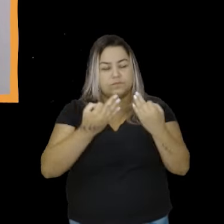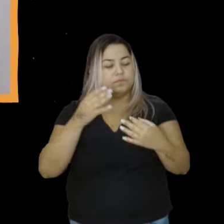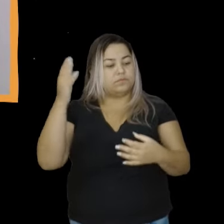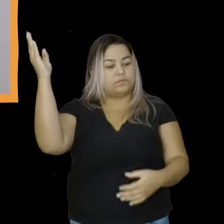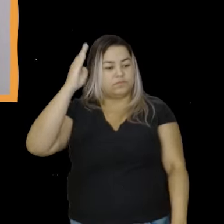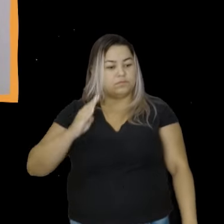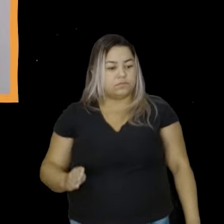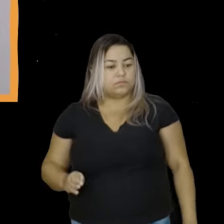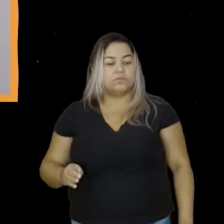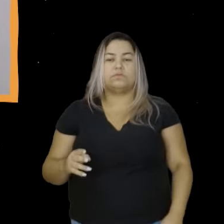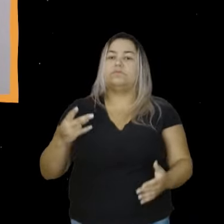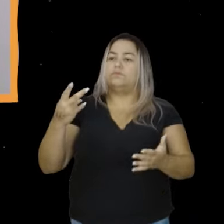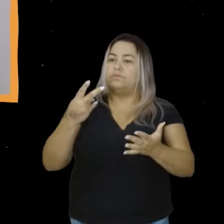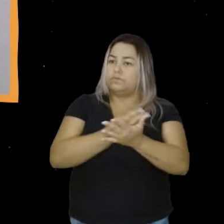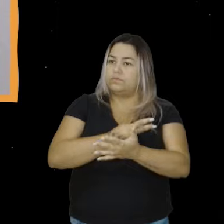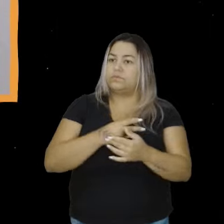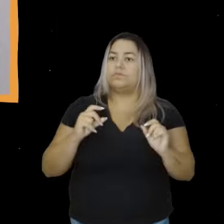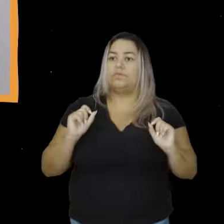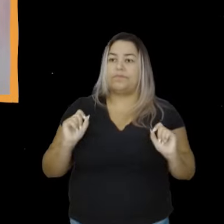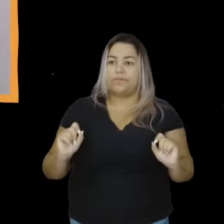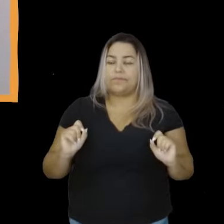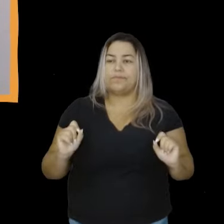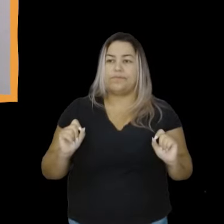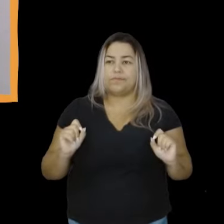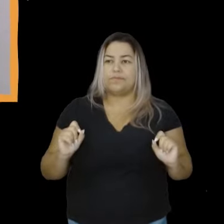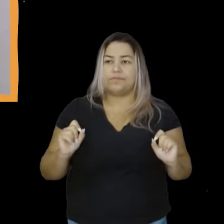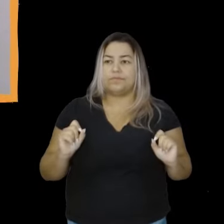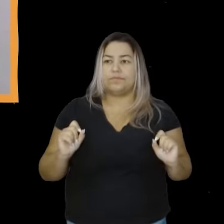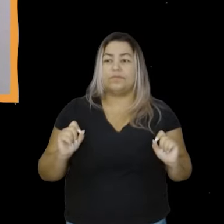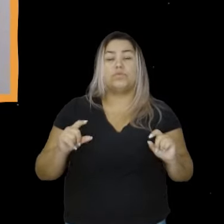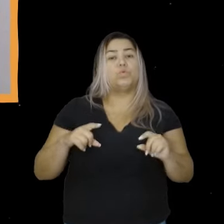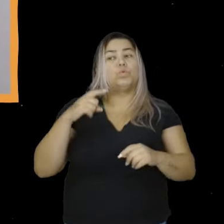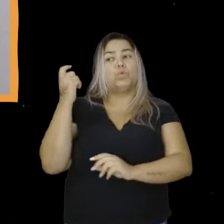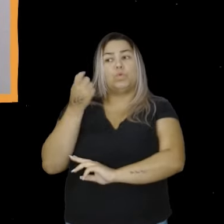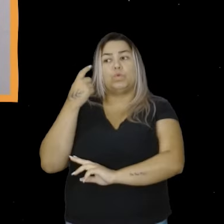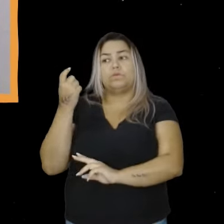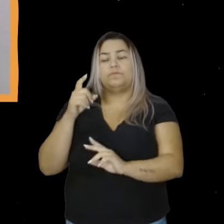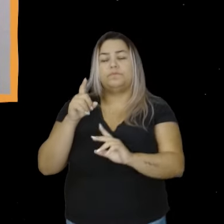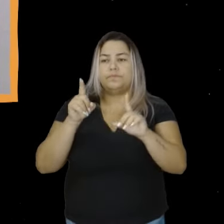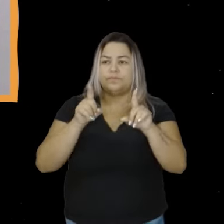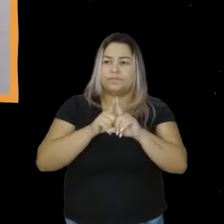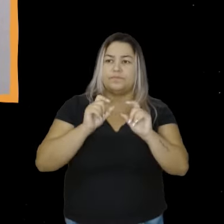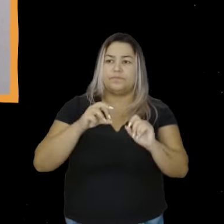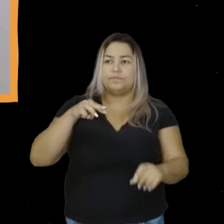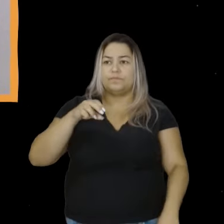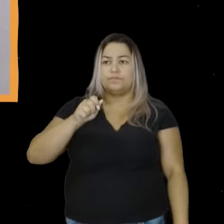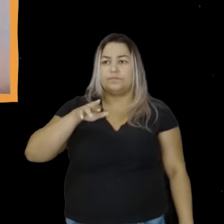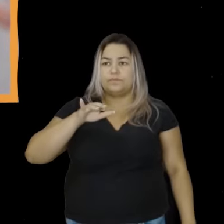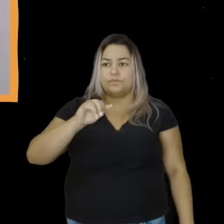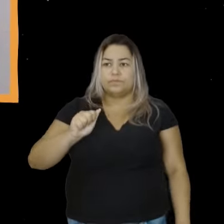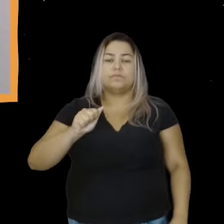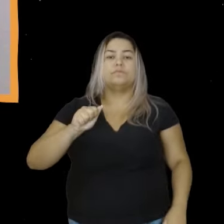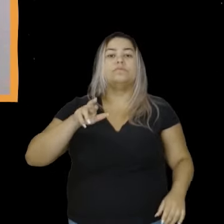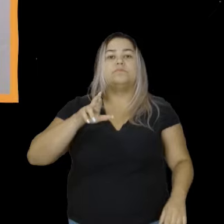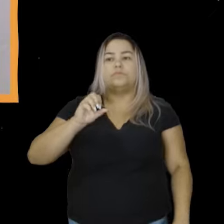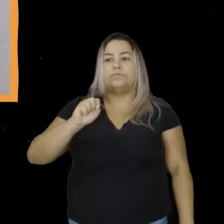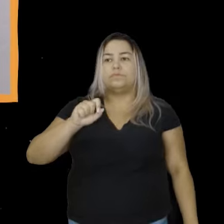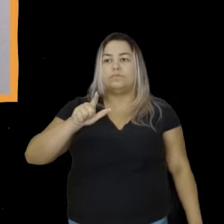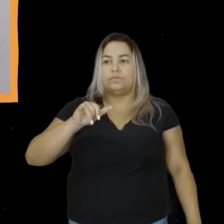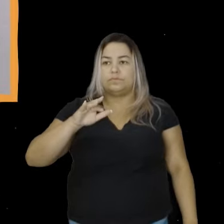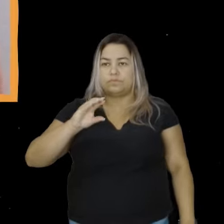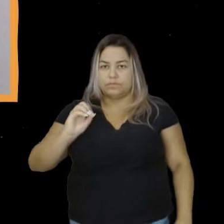com política passaram. Eu venho do Rio Grande do Sul, a gente tem o caso da Maria do Rosário, da filha da Maria do Rosário. Então, assim, a